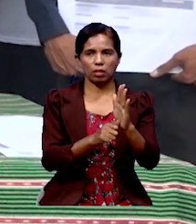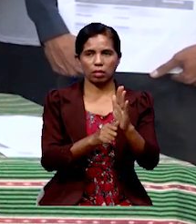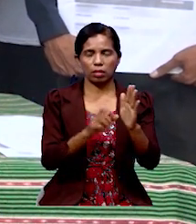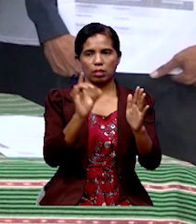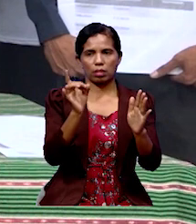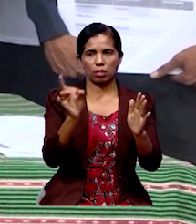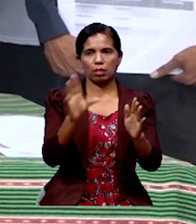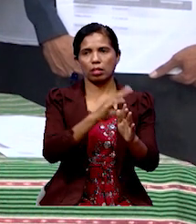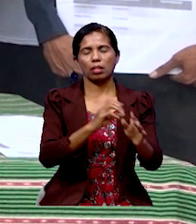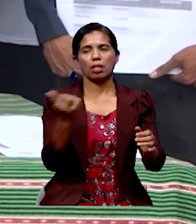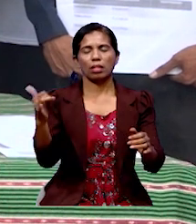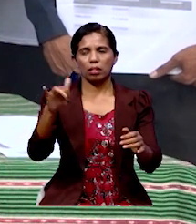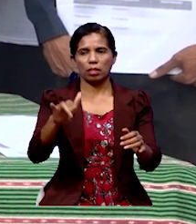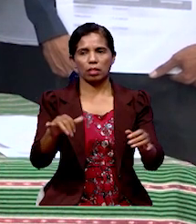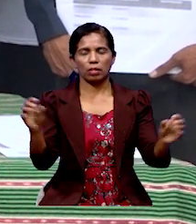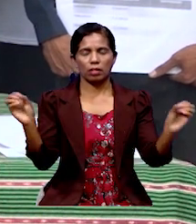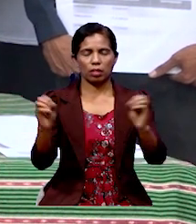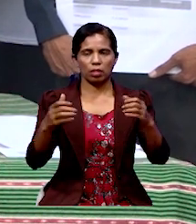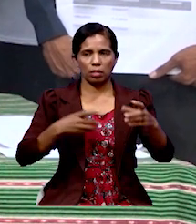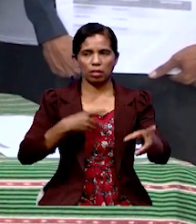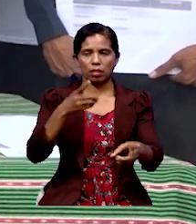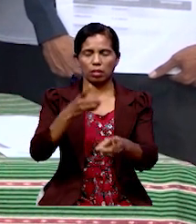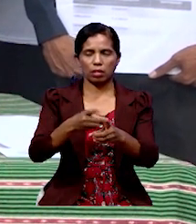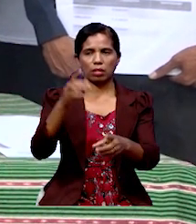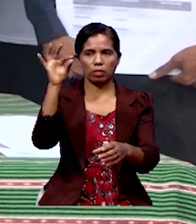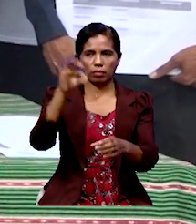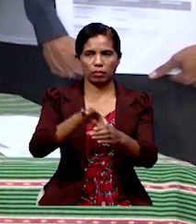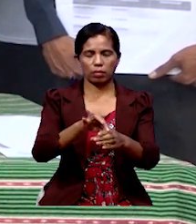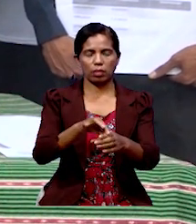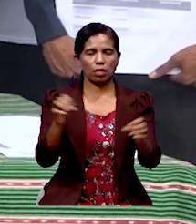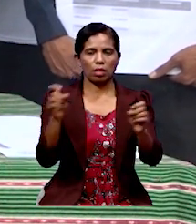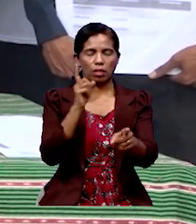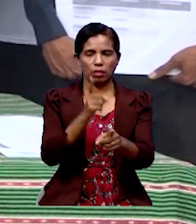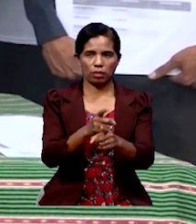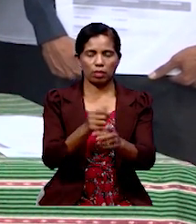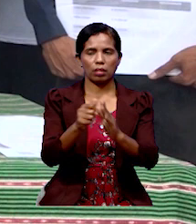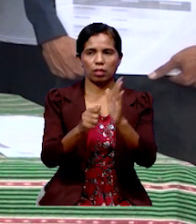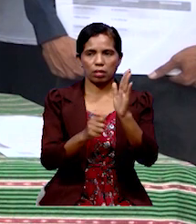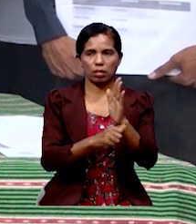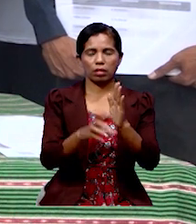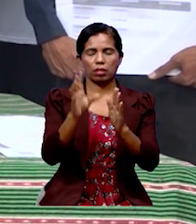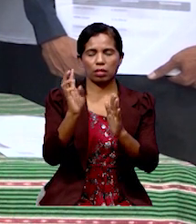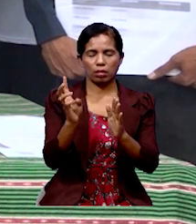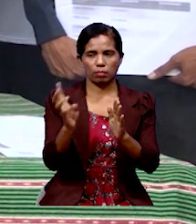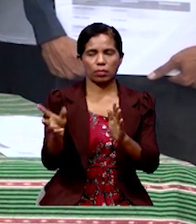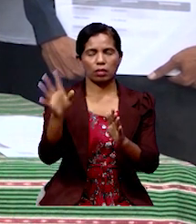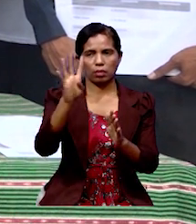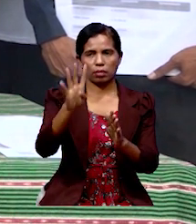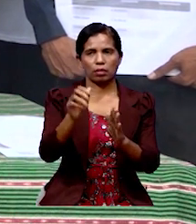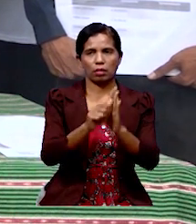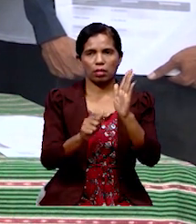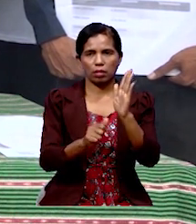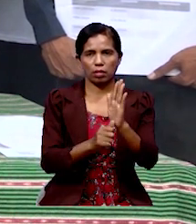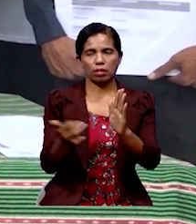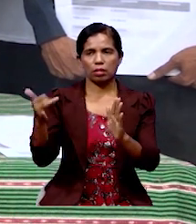cata conselheiro sira lá ia direito atu vota, nem é ilegal. E artigo 74, estatuto união, versículo 5,